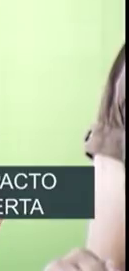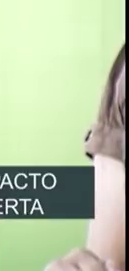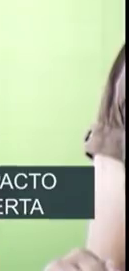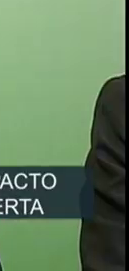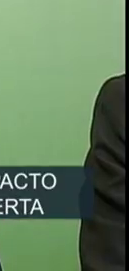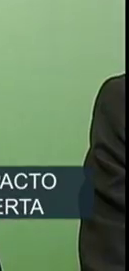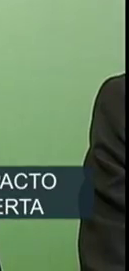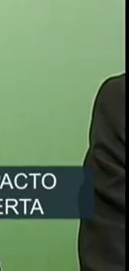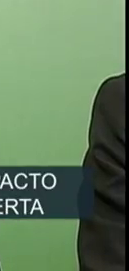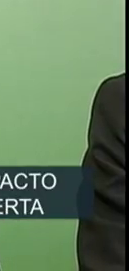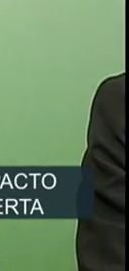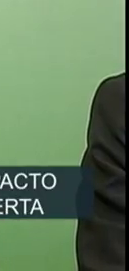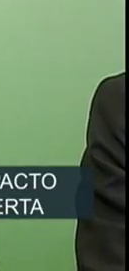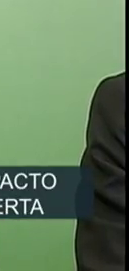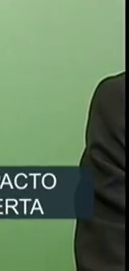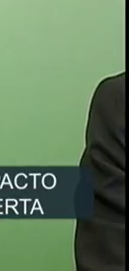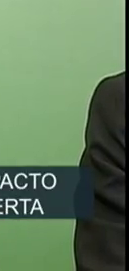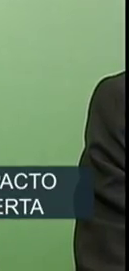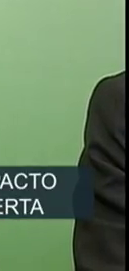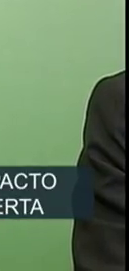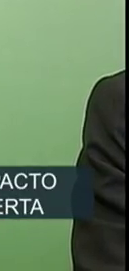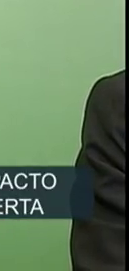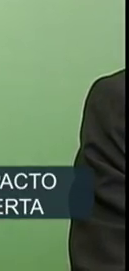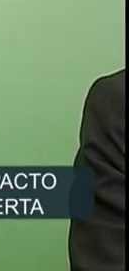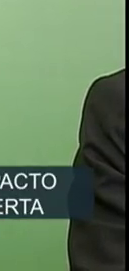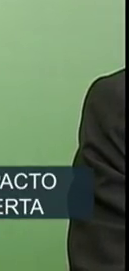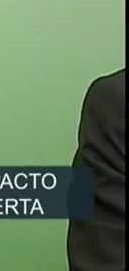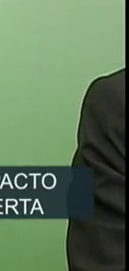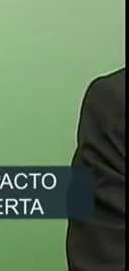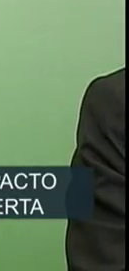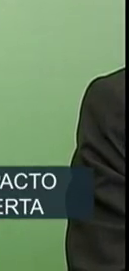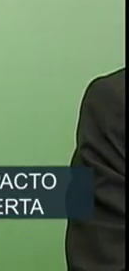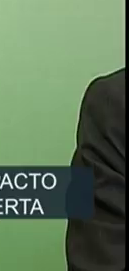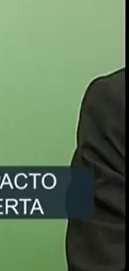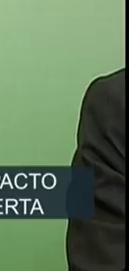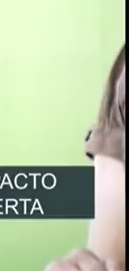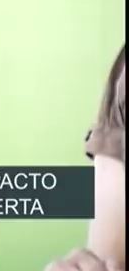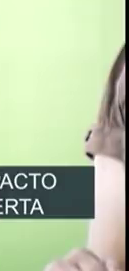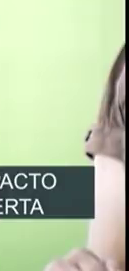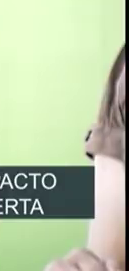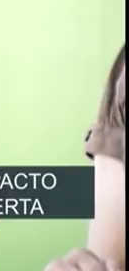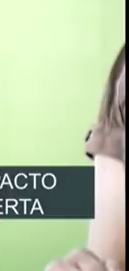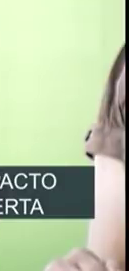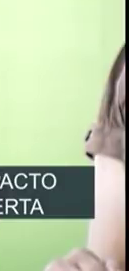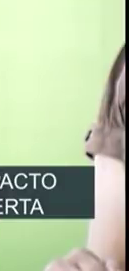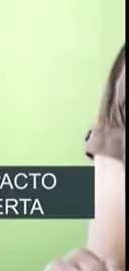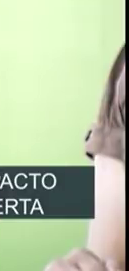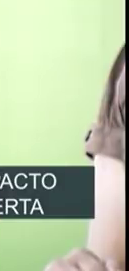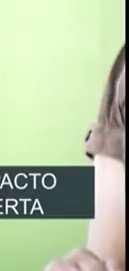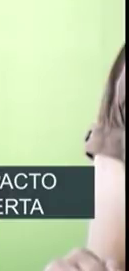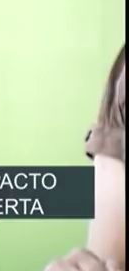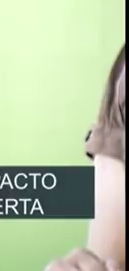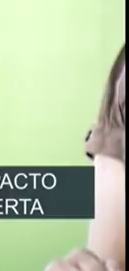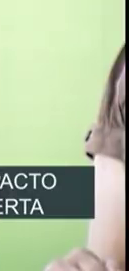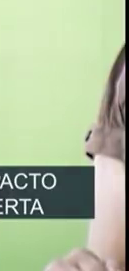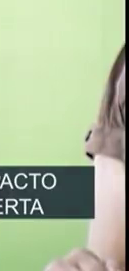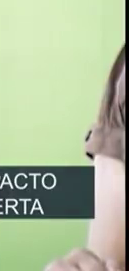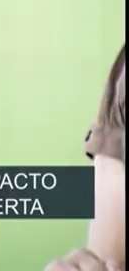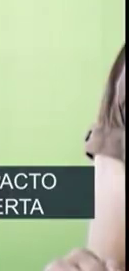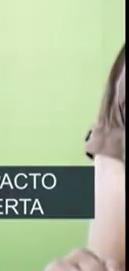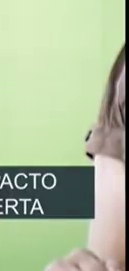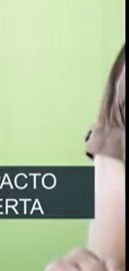Isso vai ter extraordinárias repercussões na saúde, na qualidade de vida dos brasileiros. E presidente, a senhora hoje